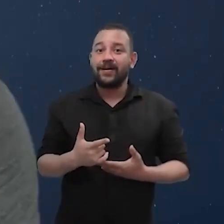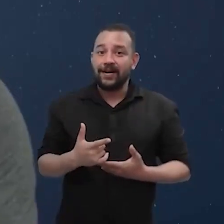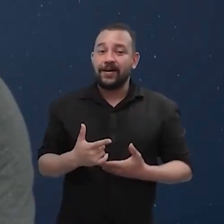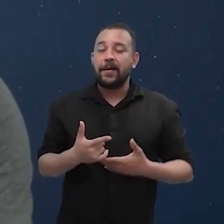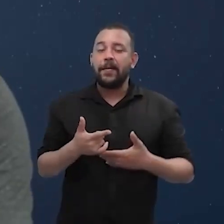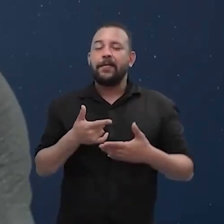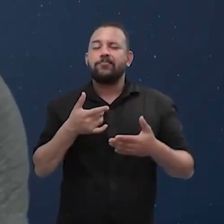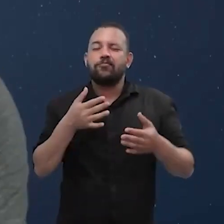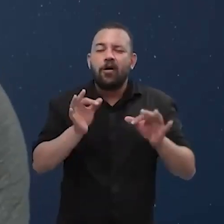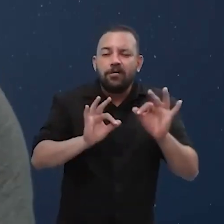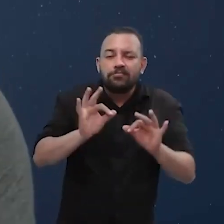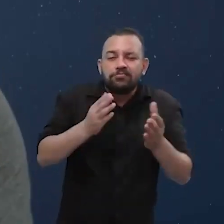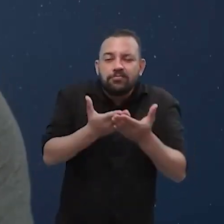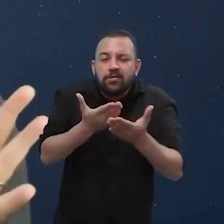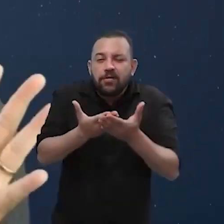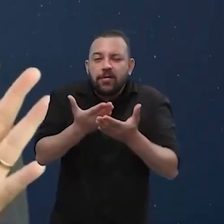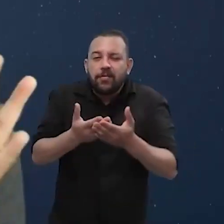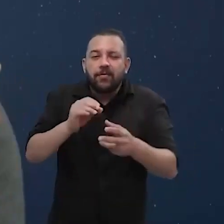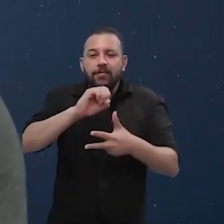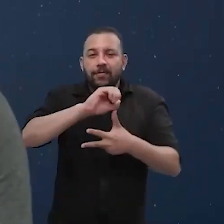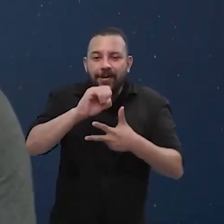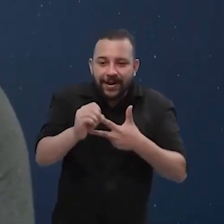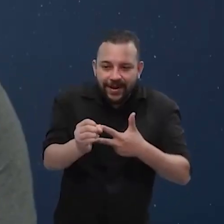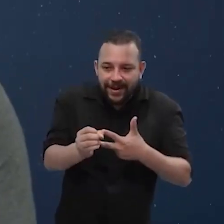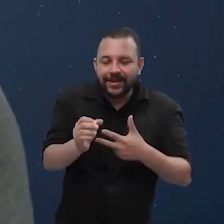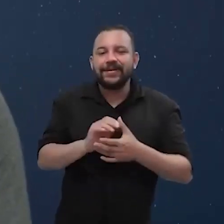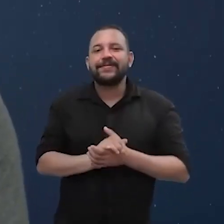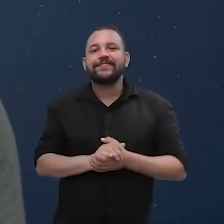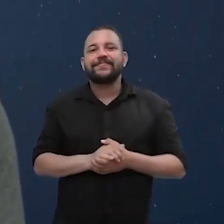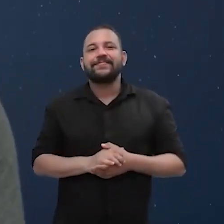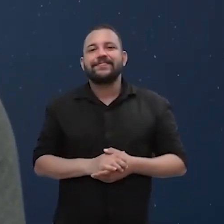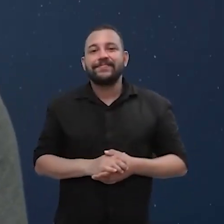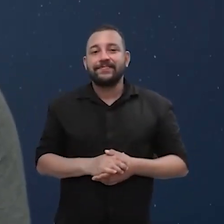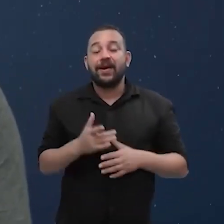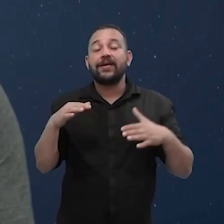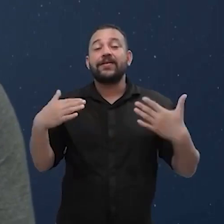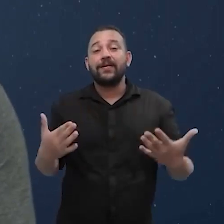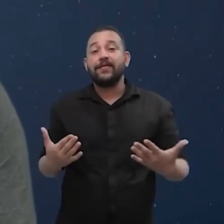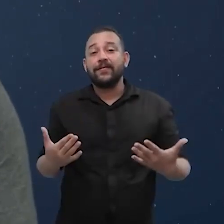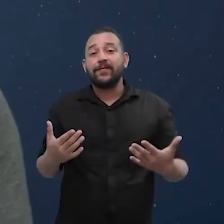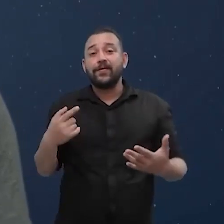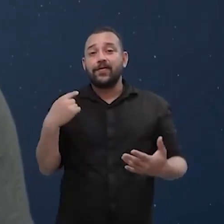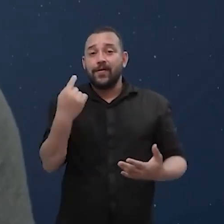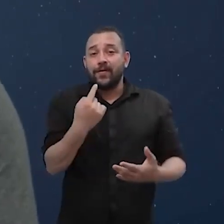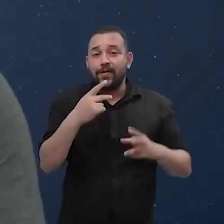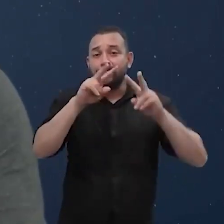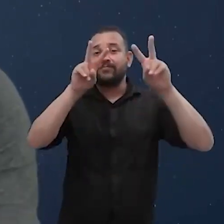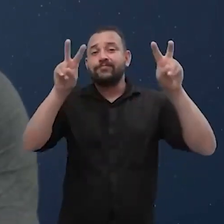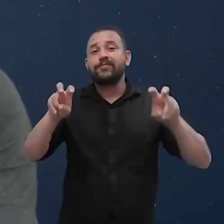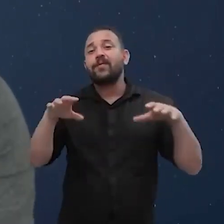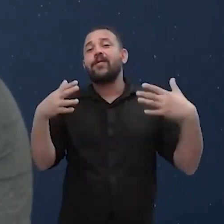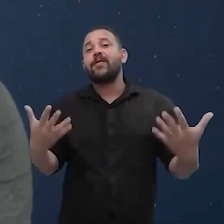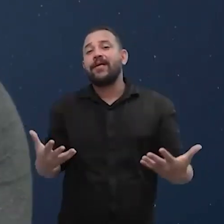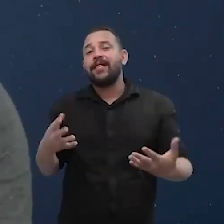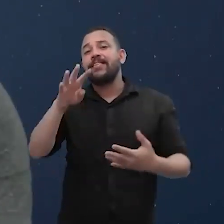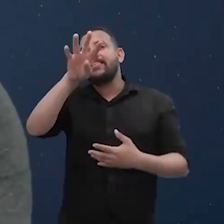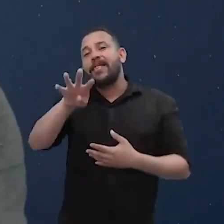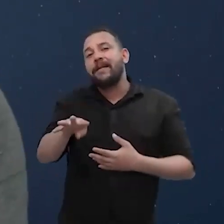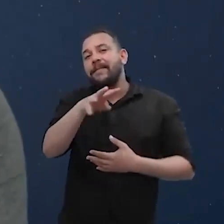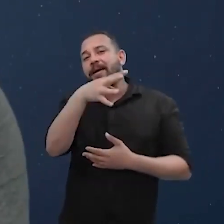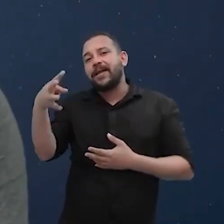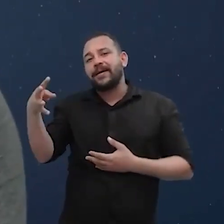na realidade para o Enem. Tudo bem. Pessoal, nós vamos falar hoje sobre